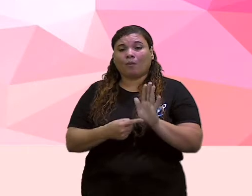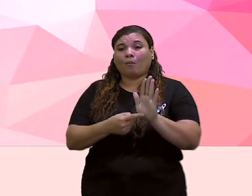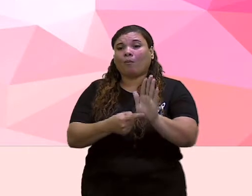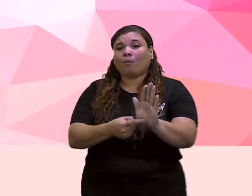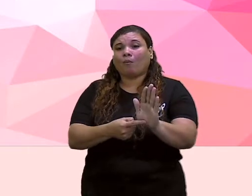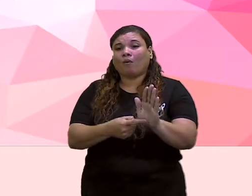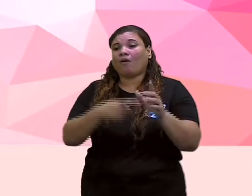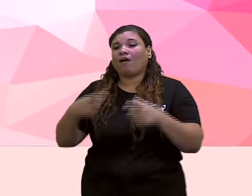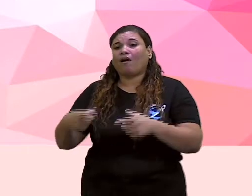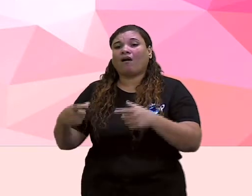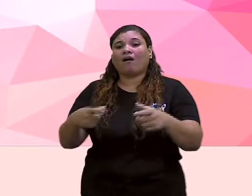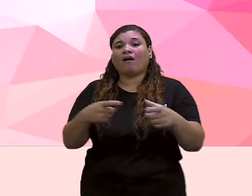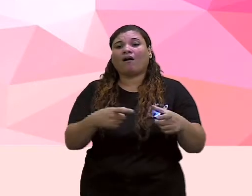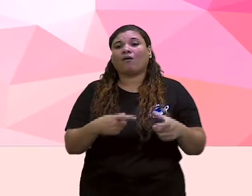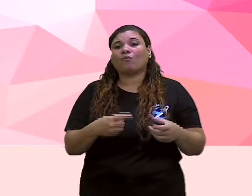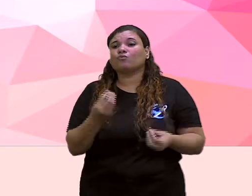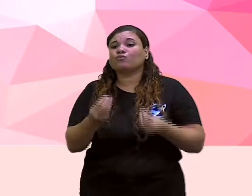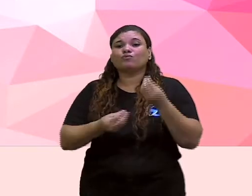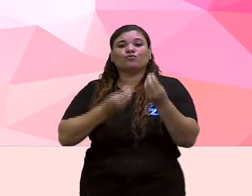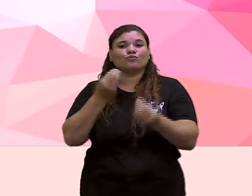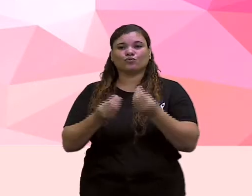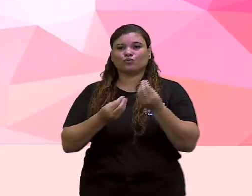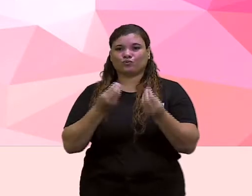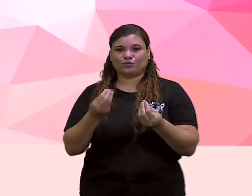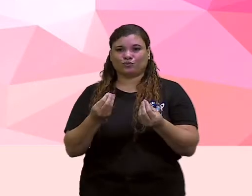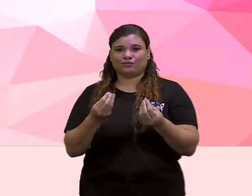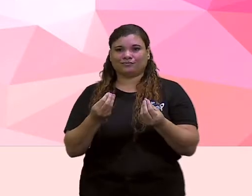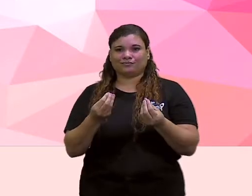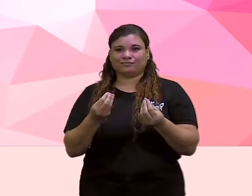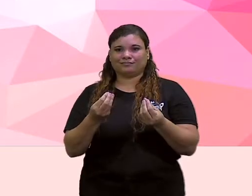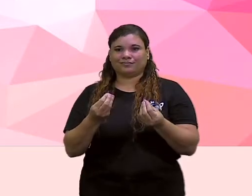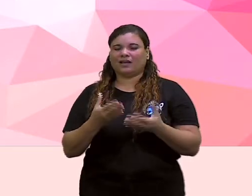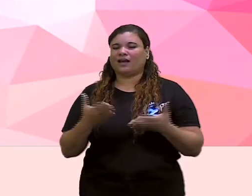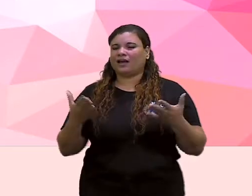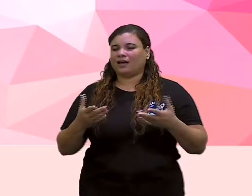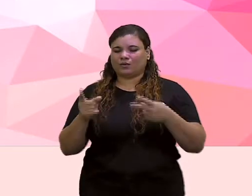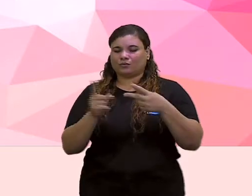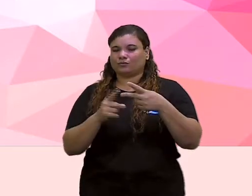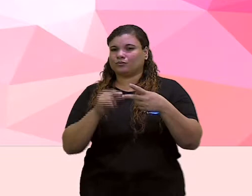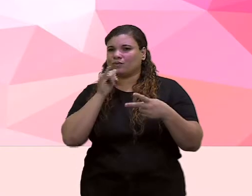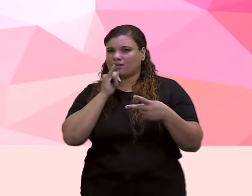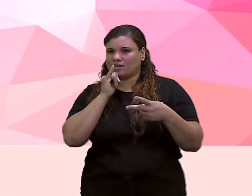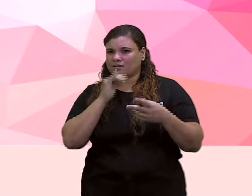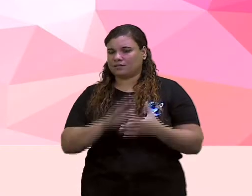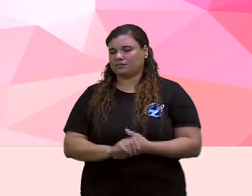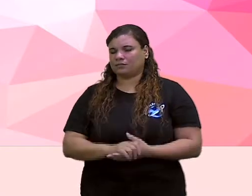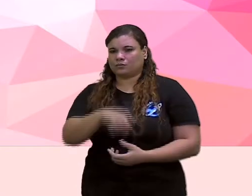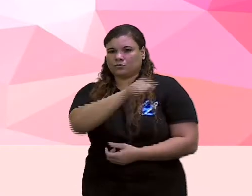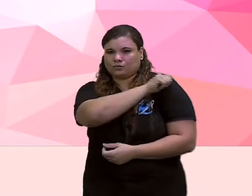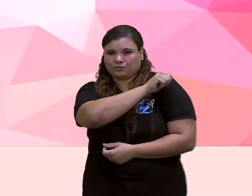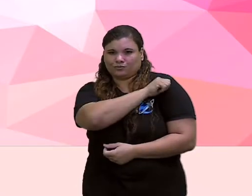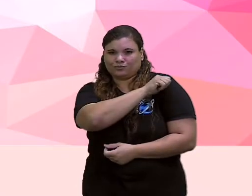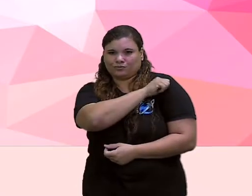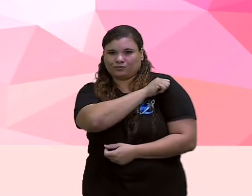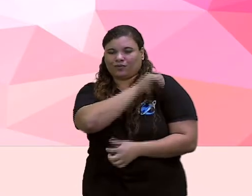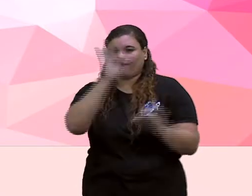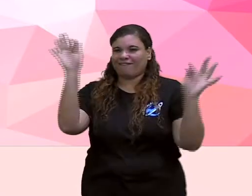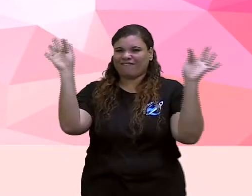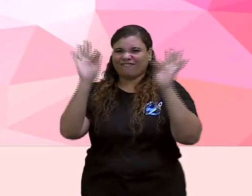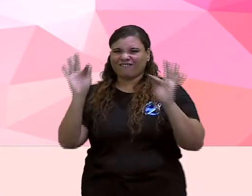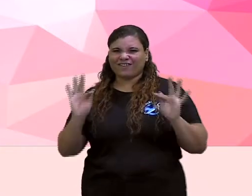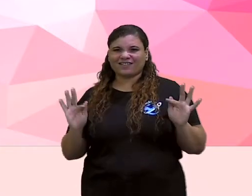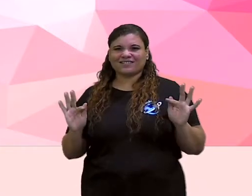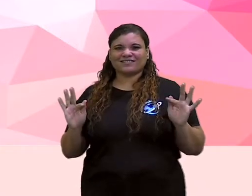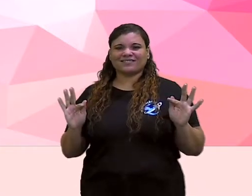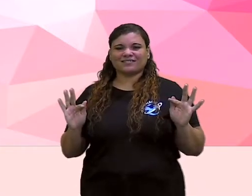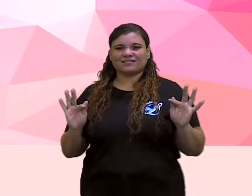Agora, já no segundo exemplo, a gente tem os estudantes ficaram felizes. Percebam que o termo